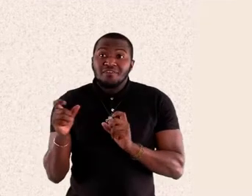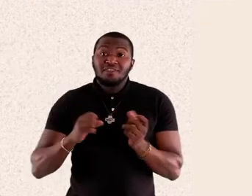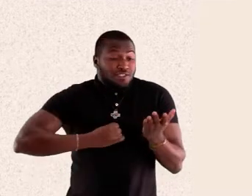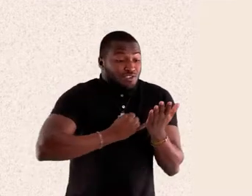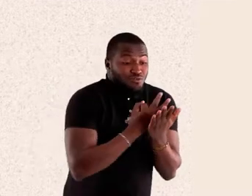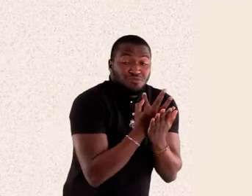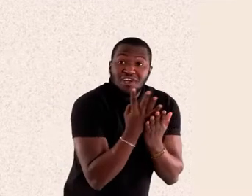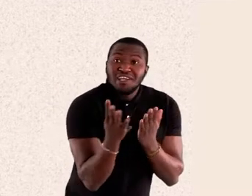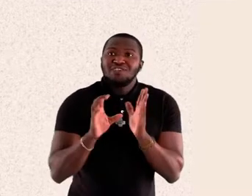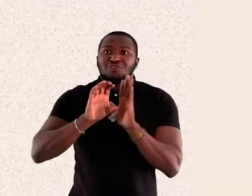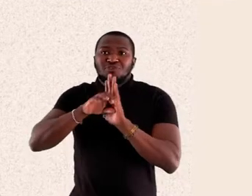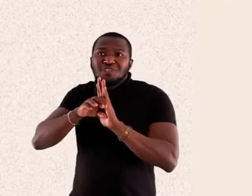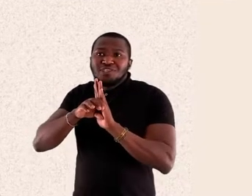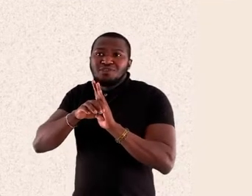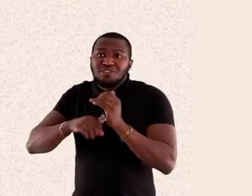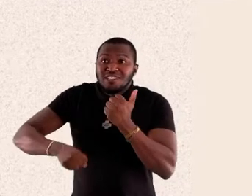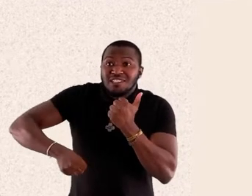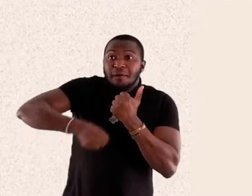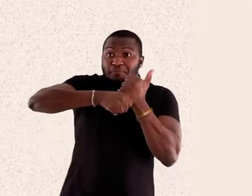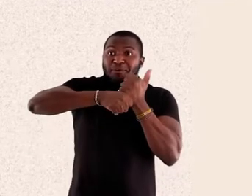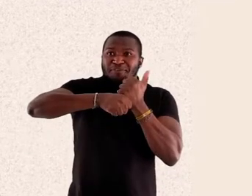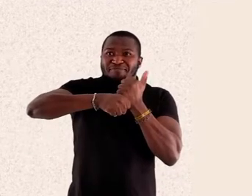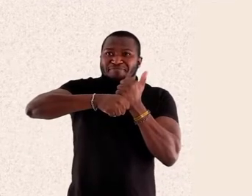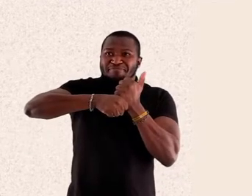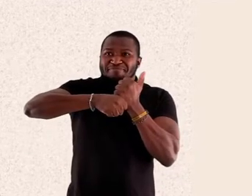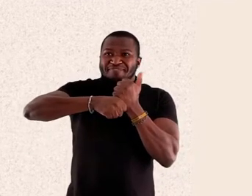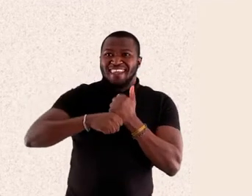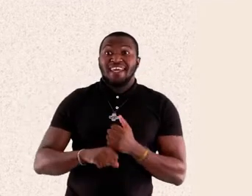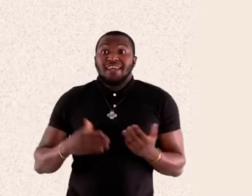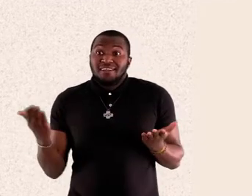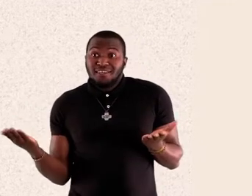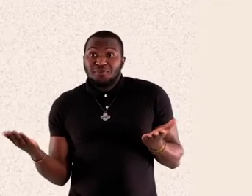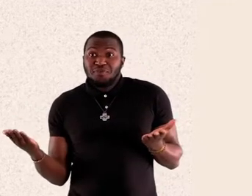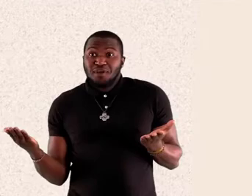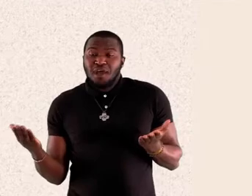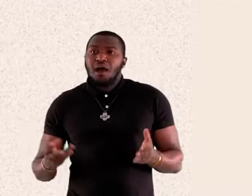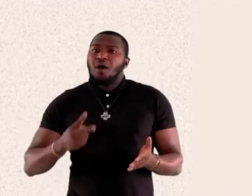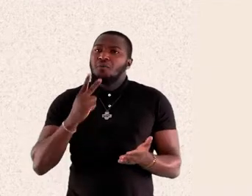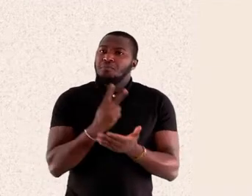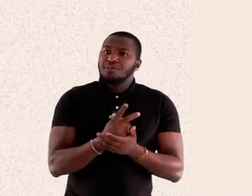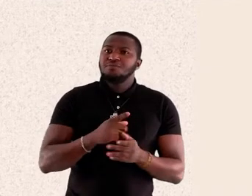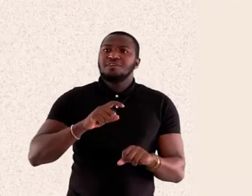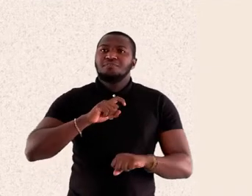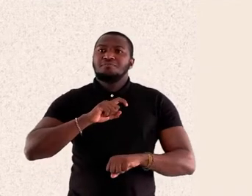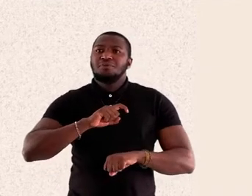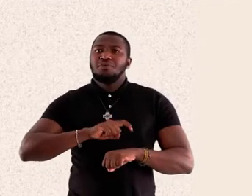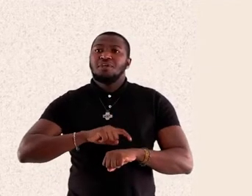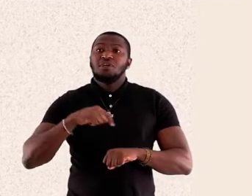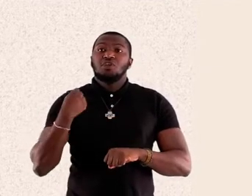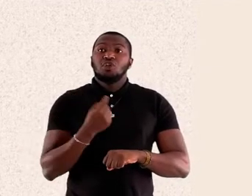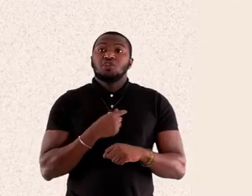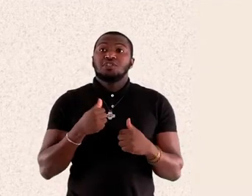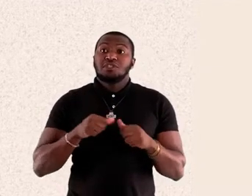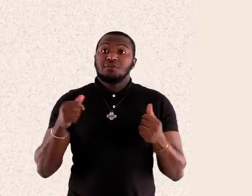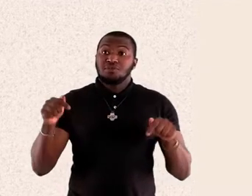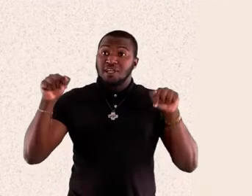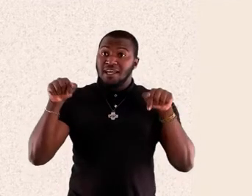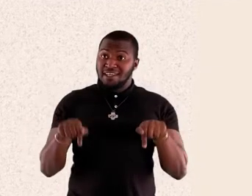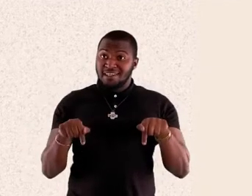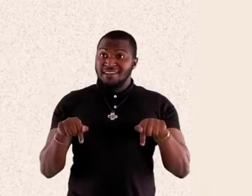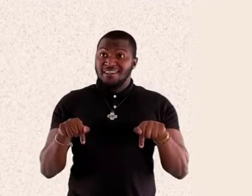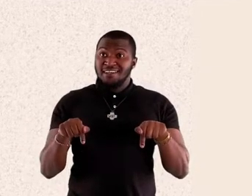coisas se apoiam bom então ao mesmo tempo que nós estamos aqui